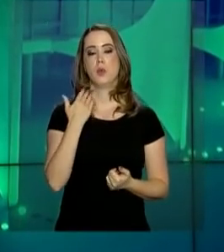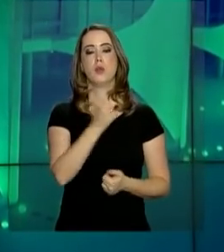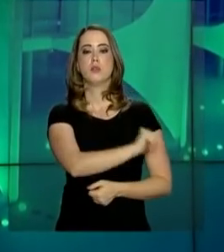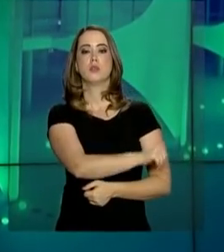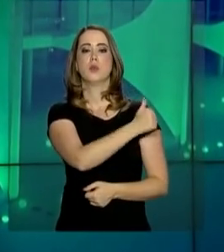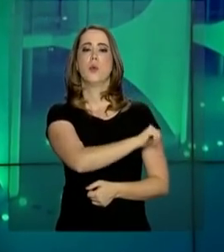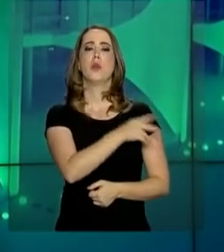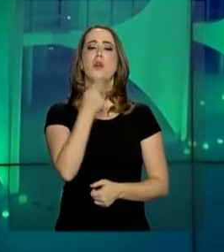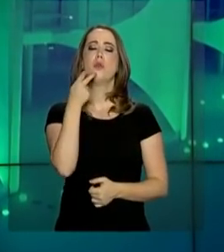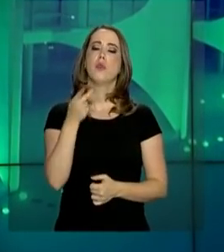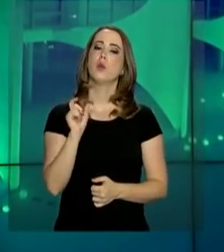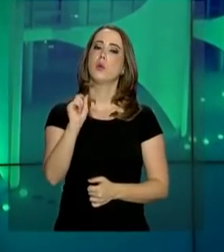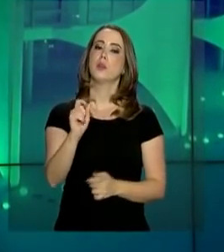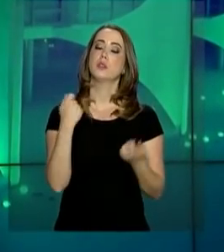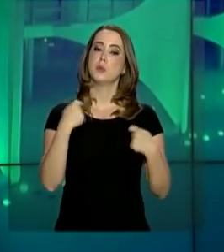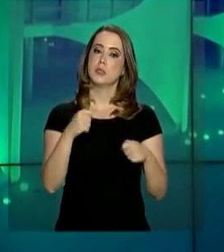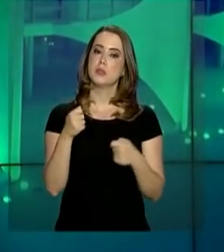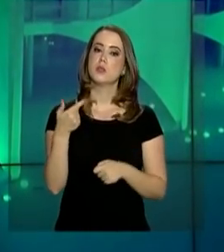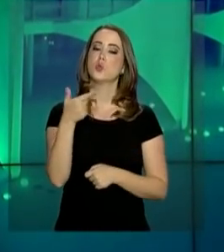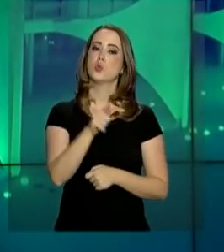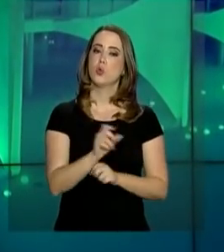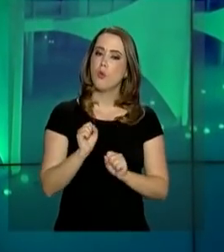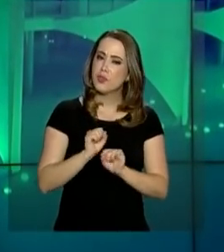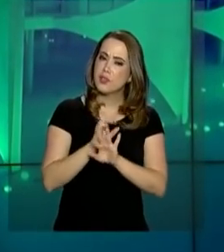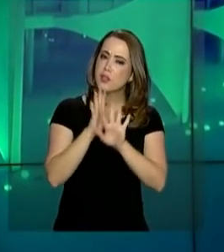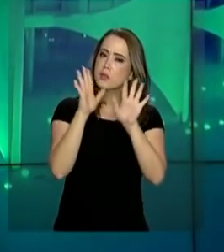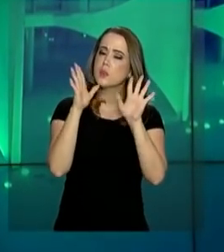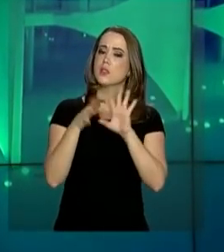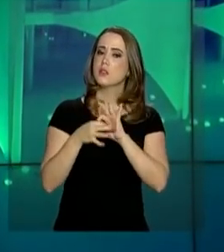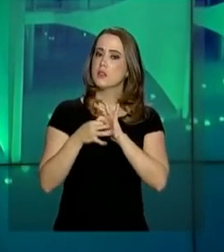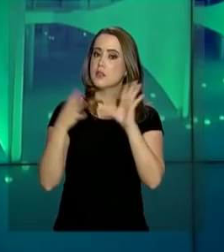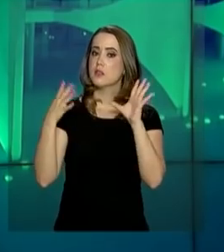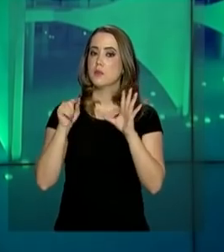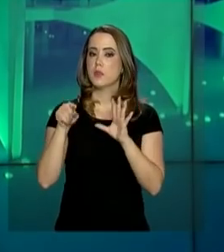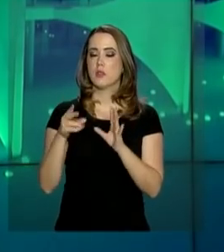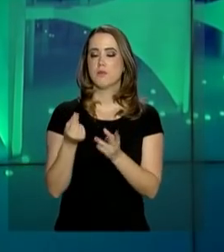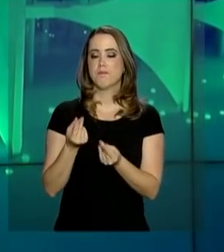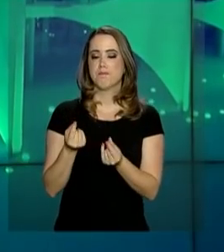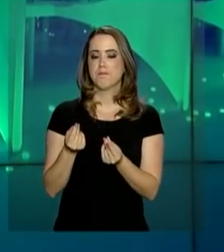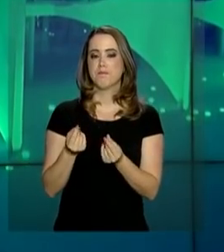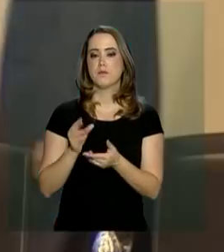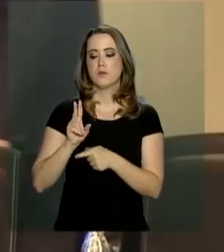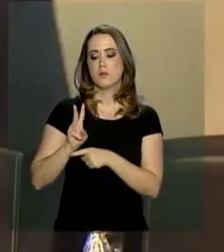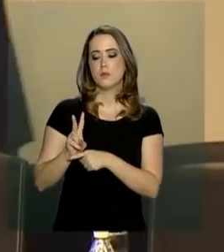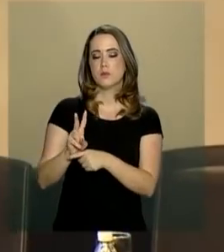evento, Levy defendeu mais uma vez a transparência e a democratização do crédito.